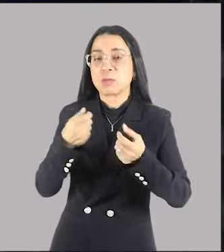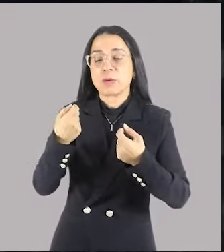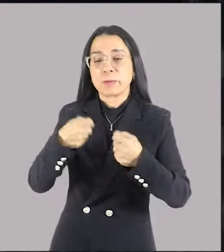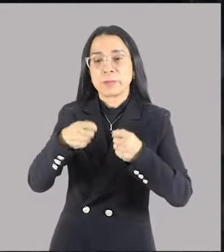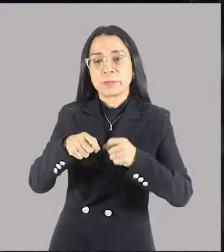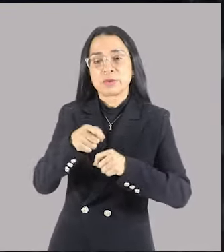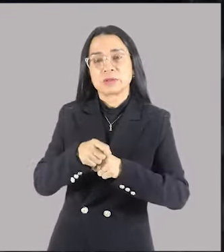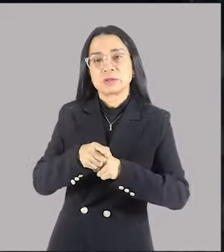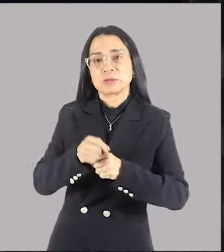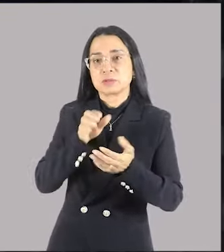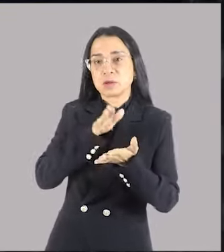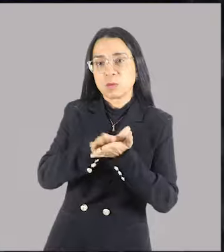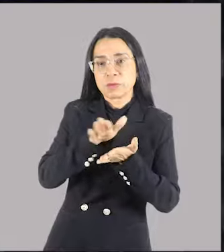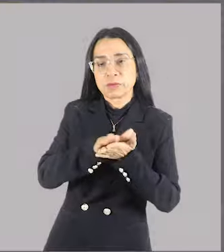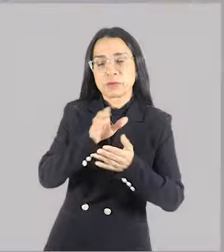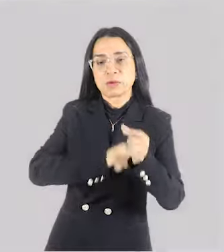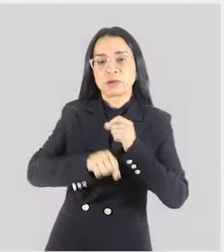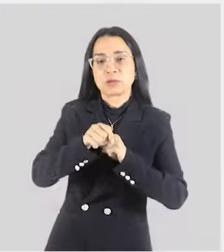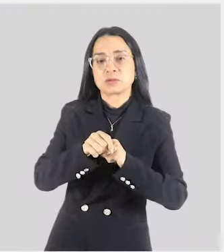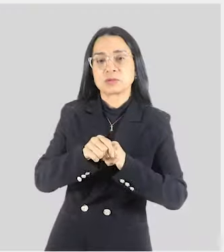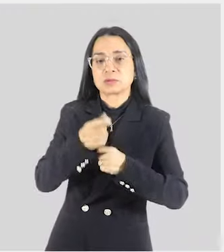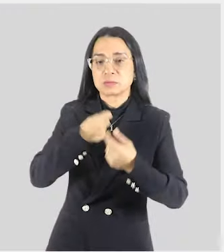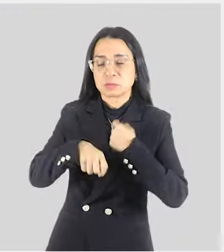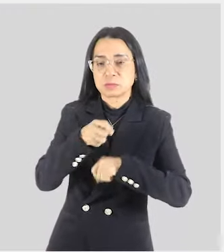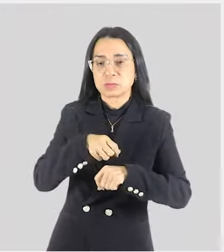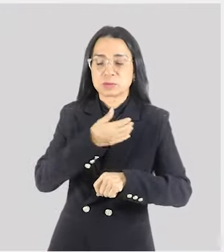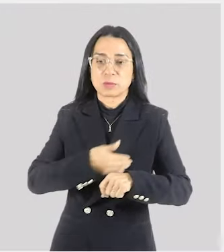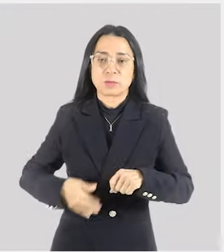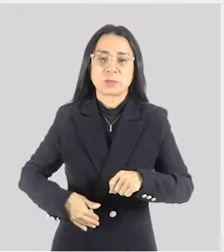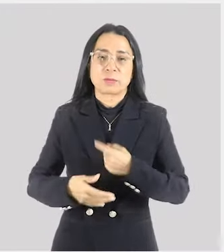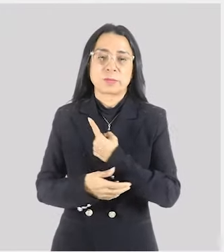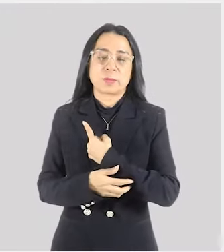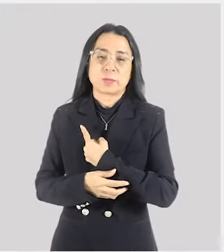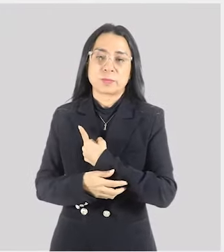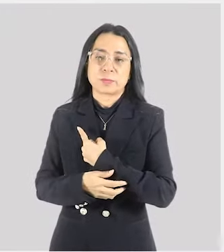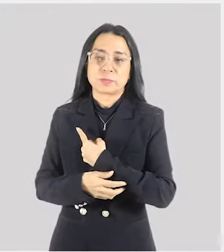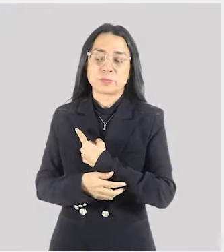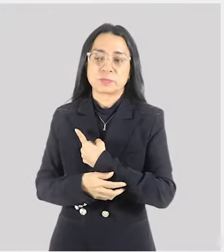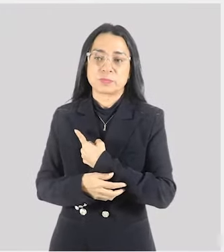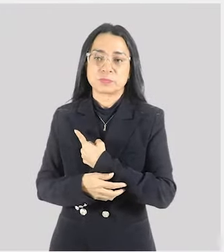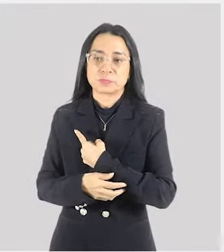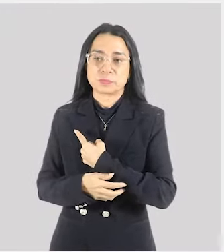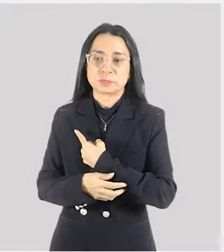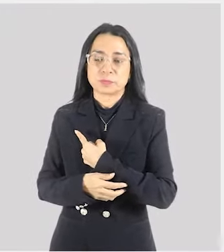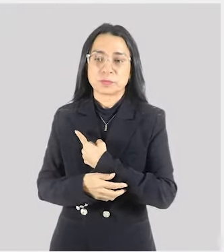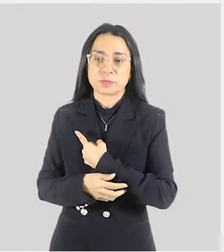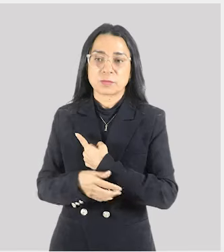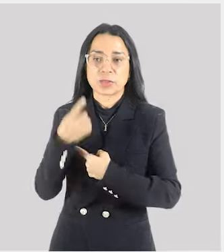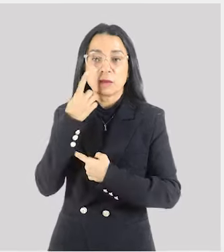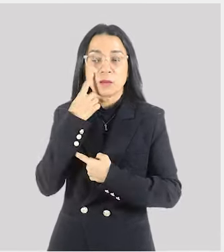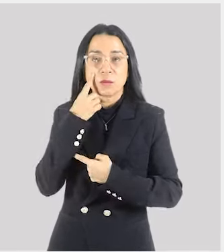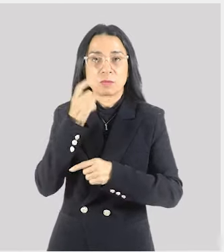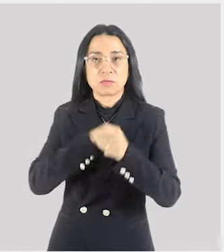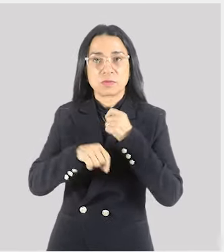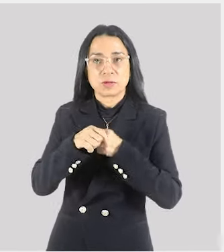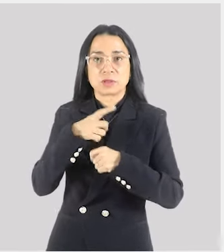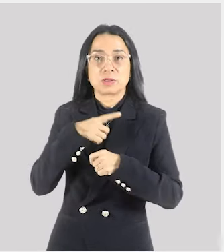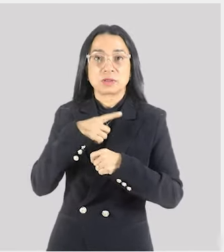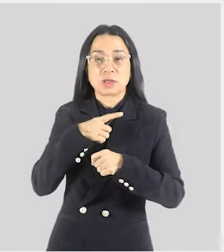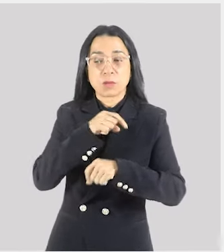administração pública a estabilidade e estágio probatório como a gente vai OBS como a gente já conseguiu ver existe ali o